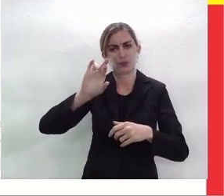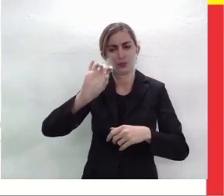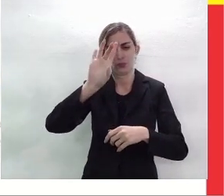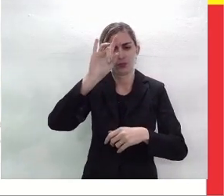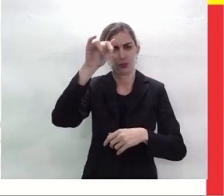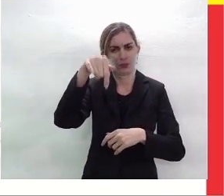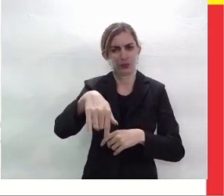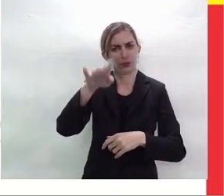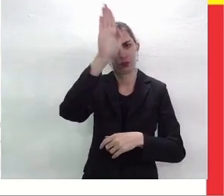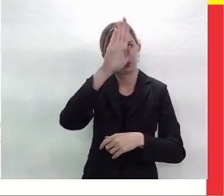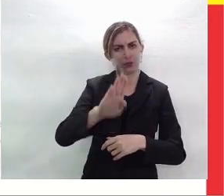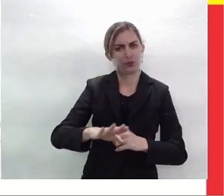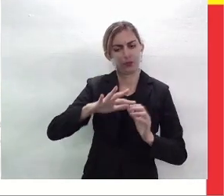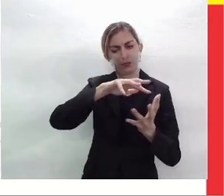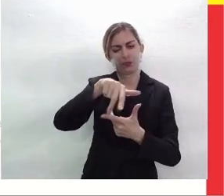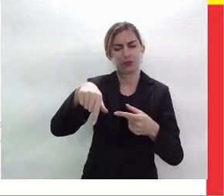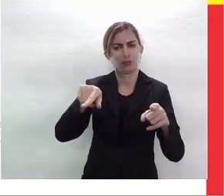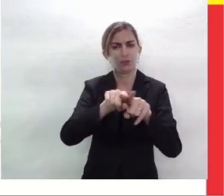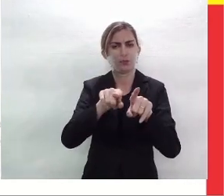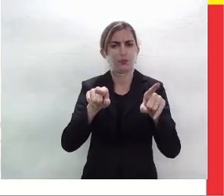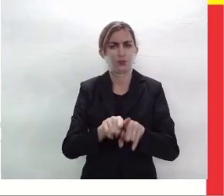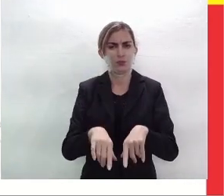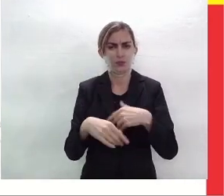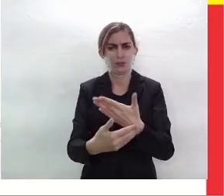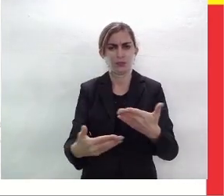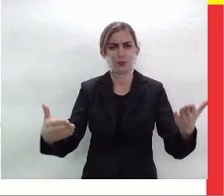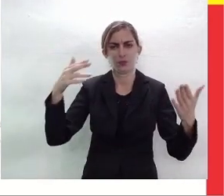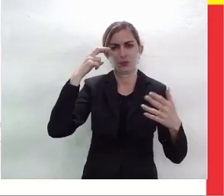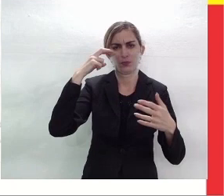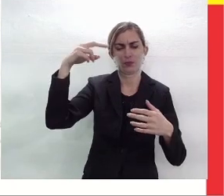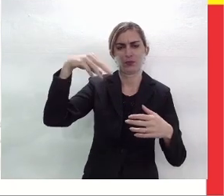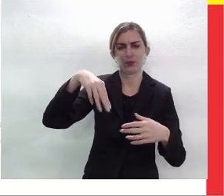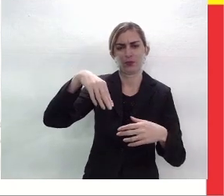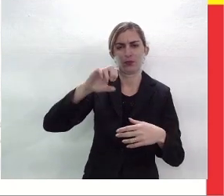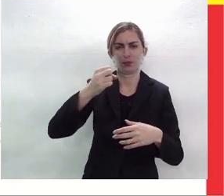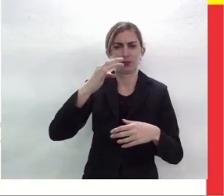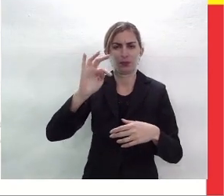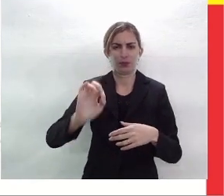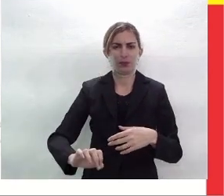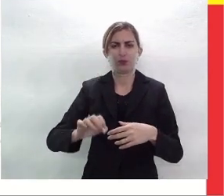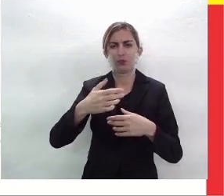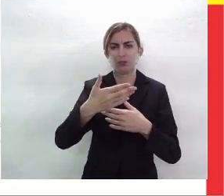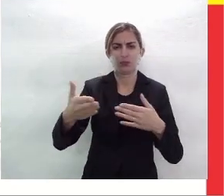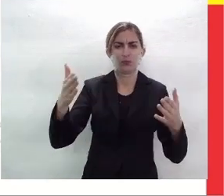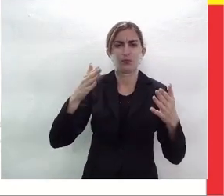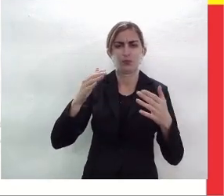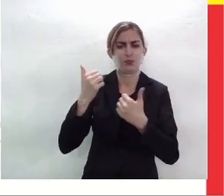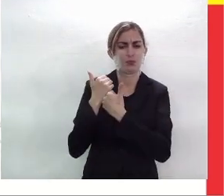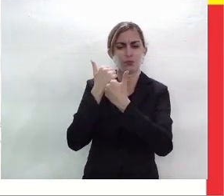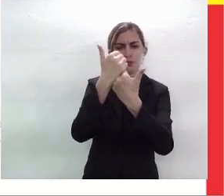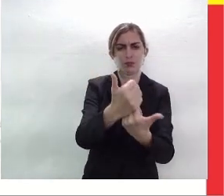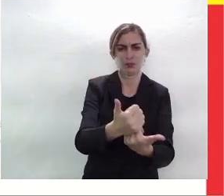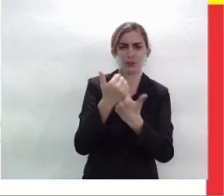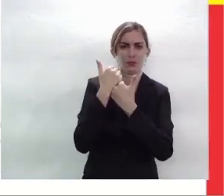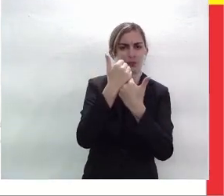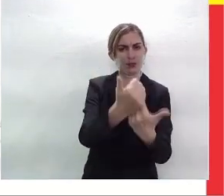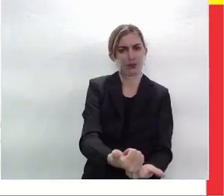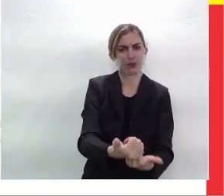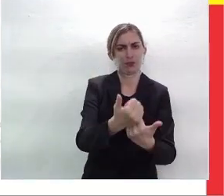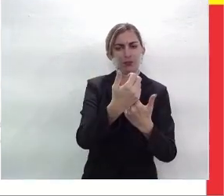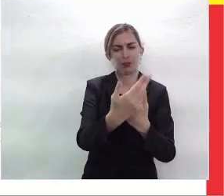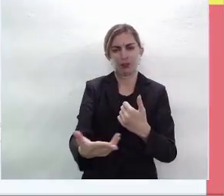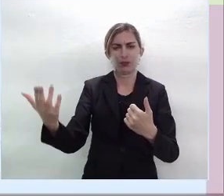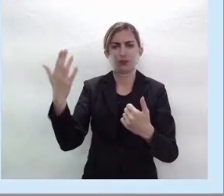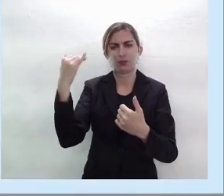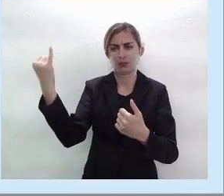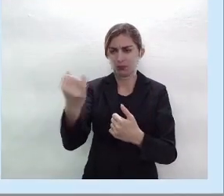não somente aqui, mas para o Brasil e para o mundo também. Então, os mestres de capoeira de Pernambuco têm uma grande